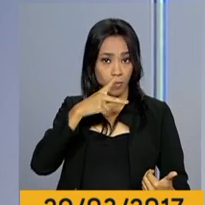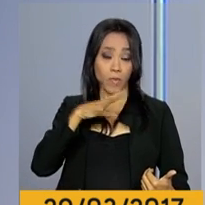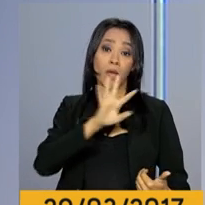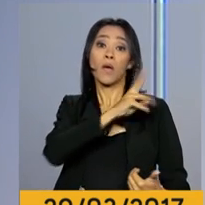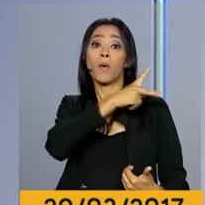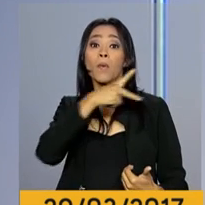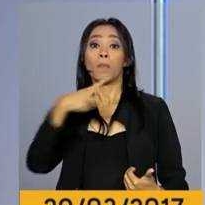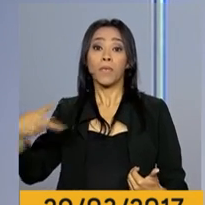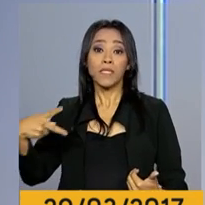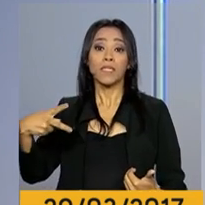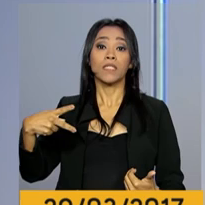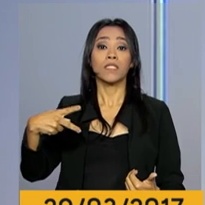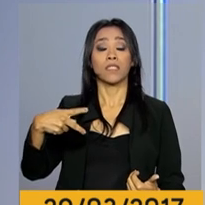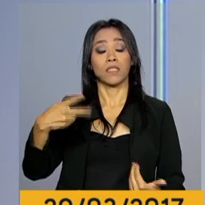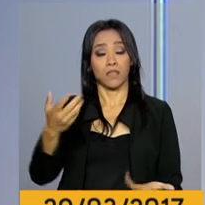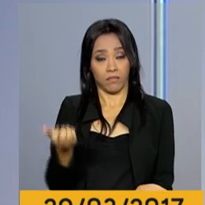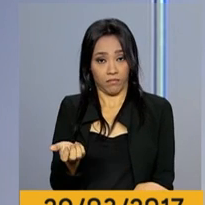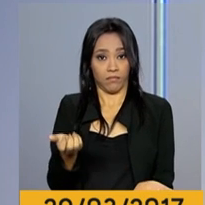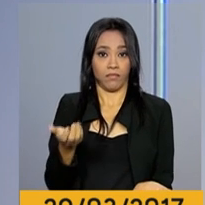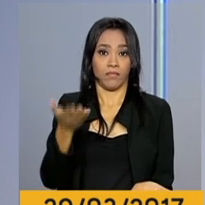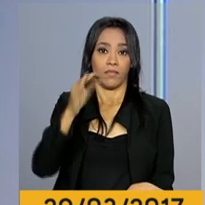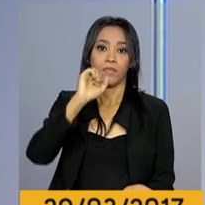presidência da